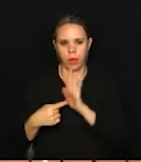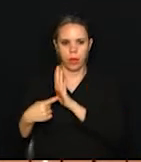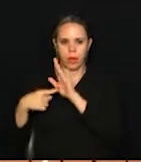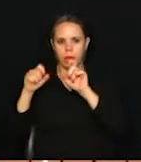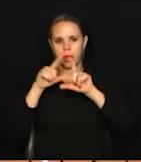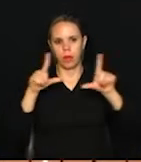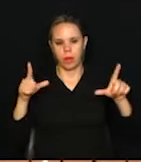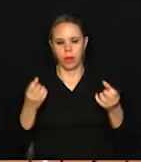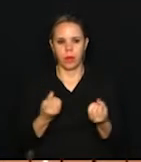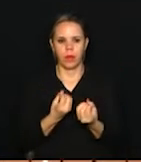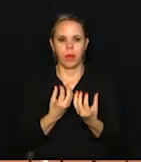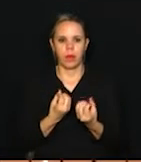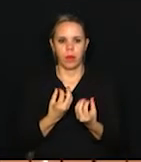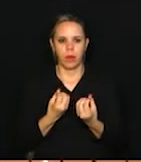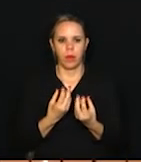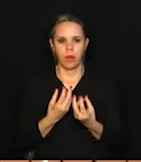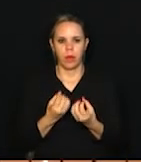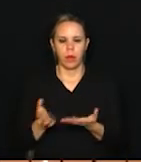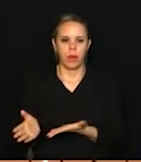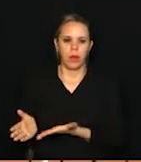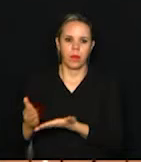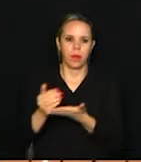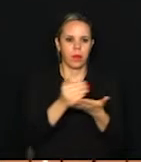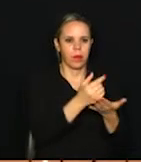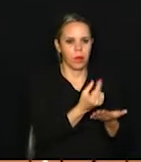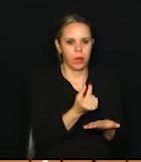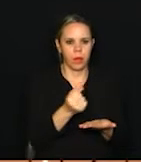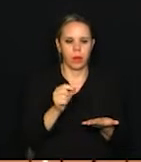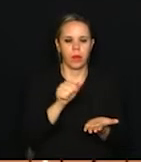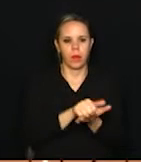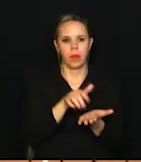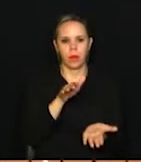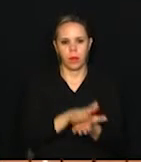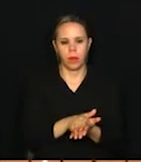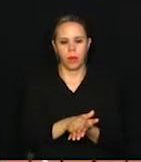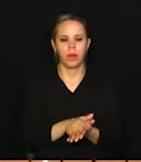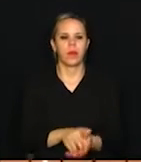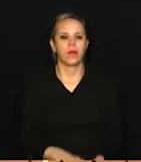dos dados sobre a arrecadação das multas pela INDEC.